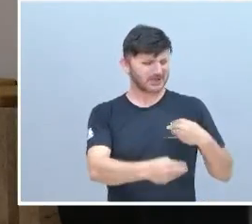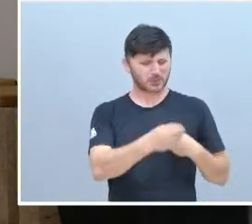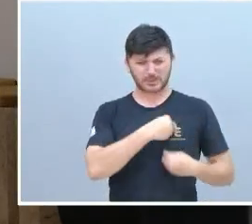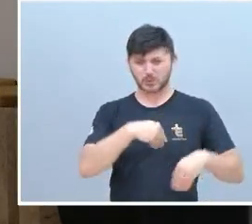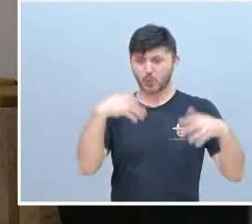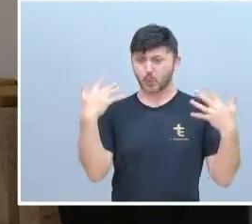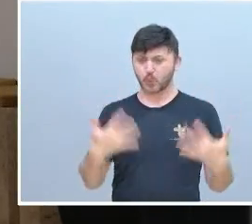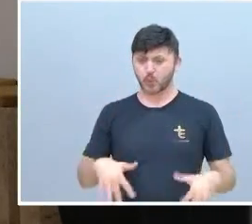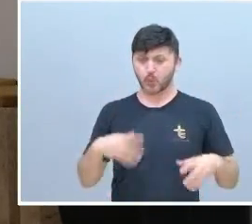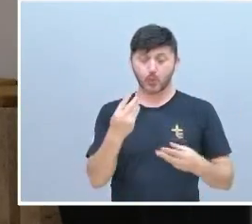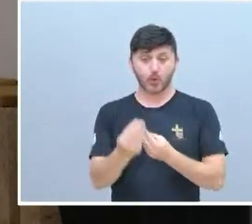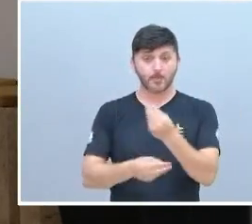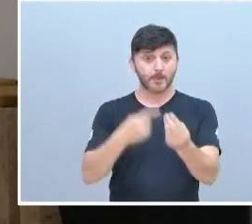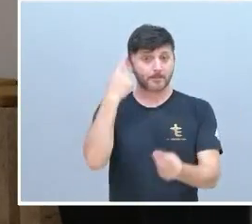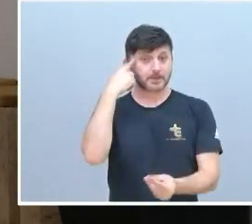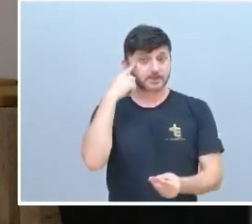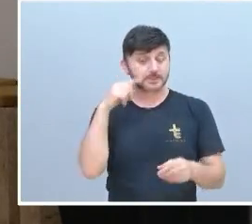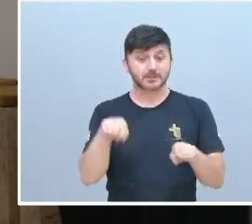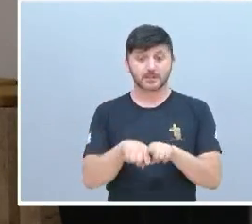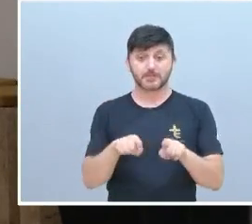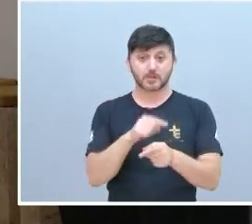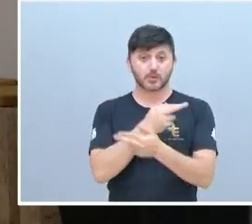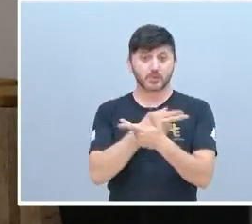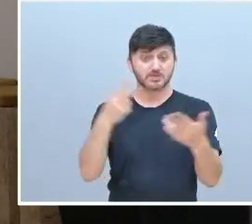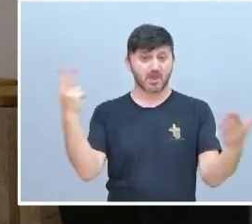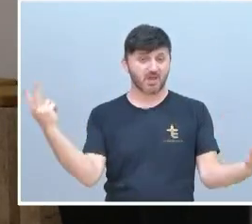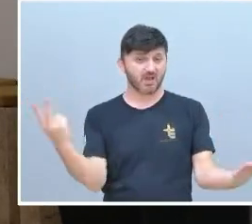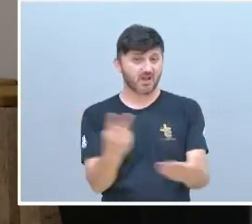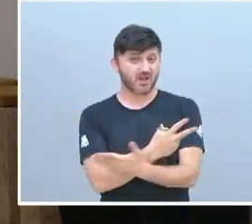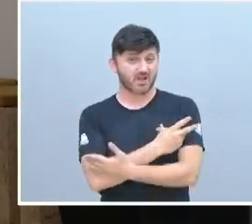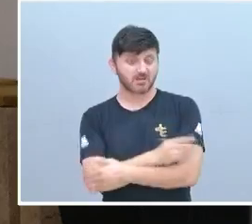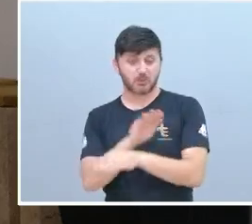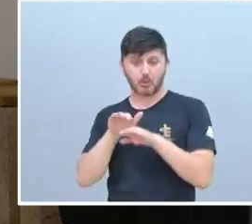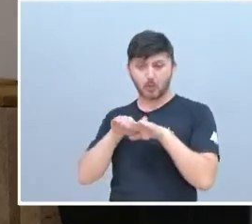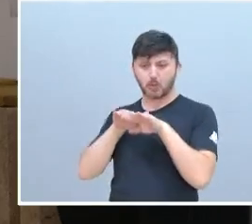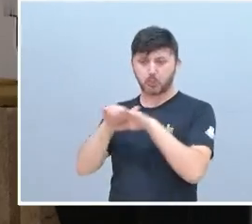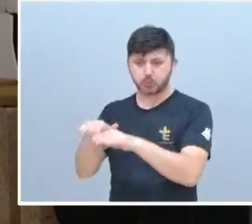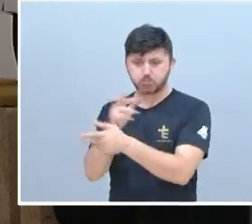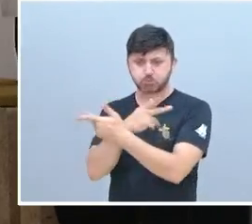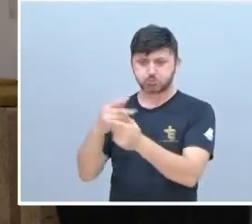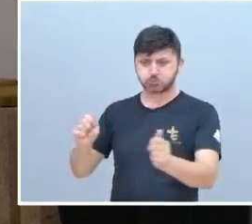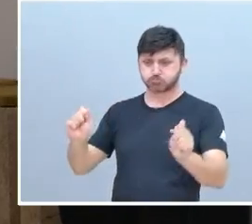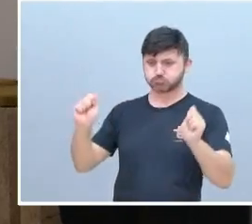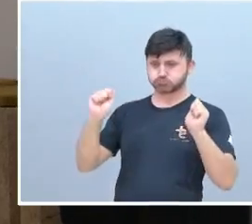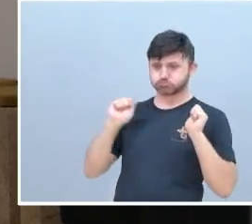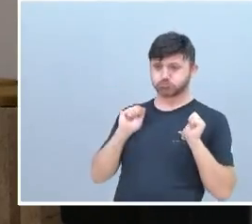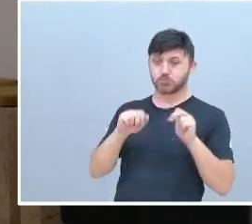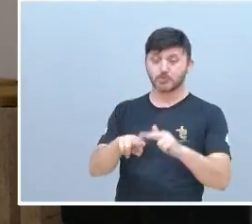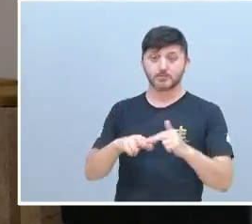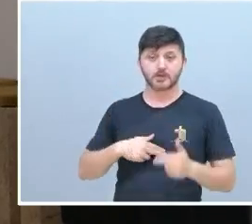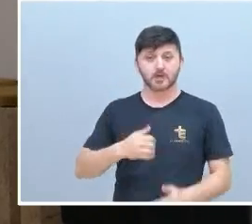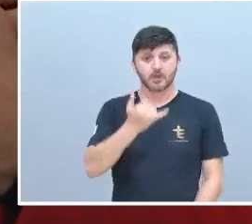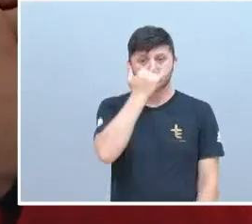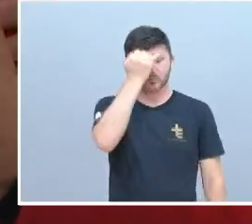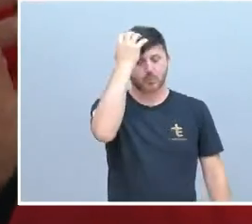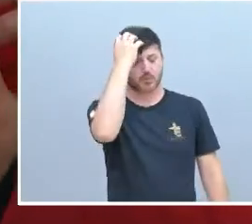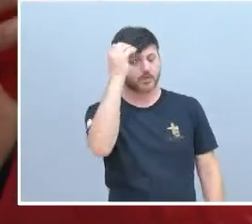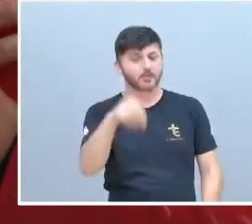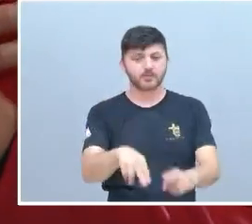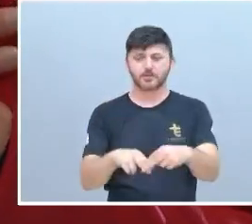vezes por pensamentos e palavras, atos e omissões, por minha